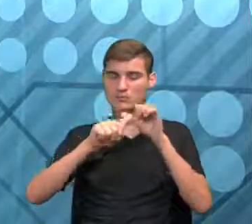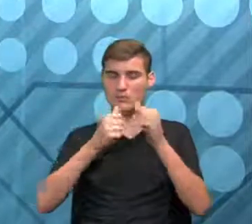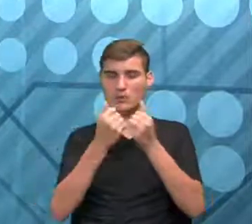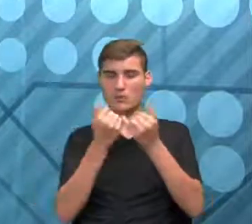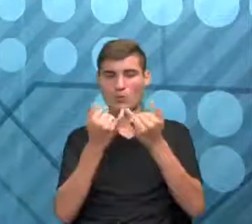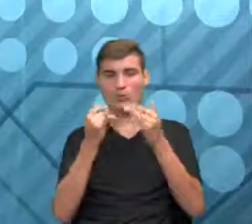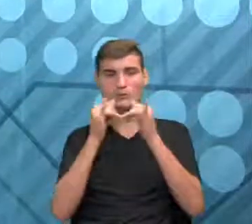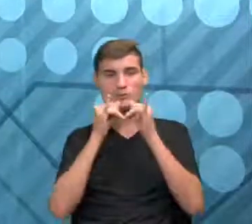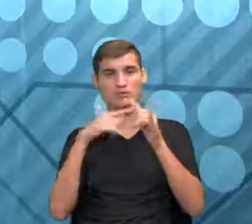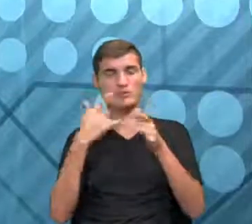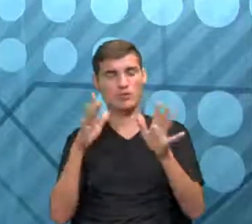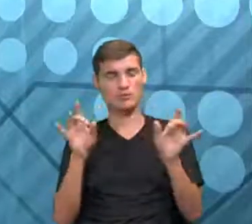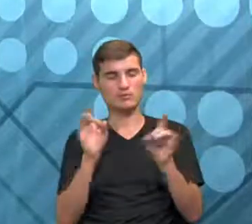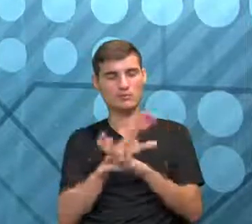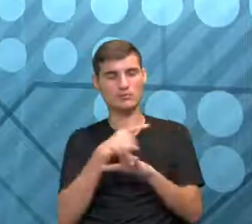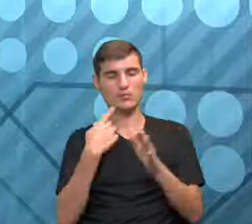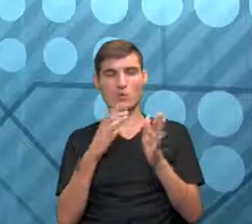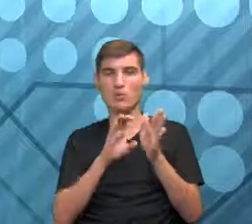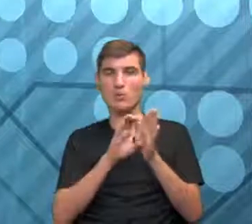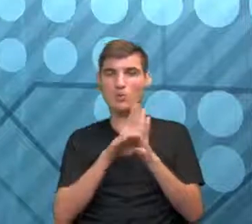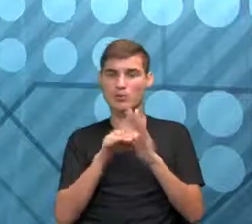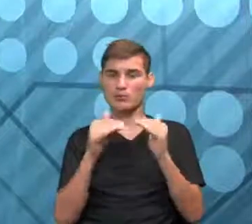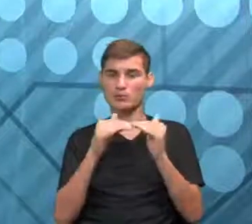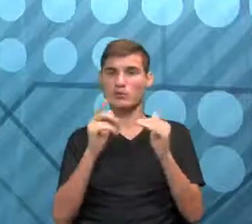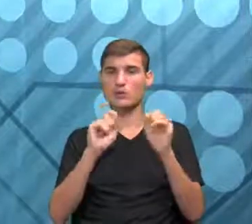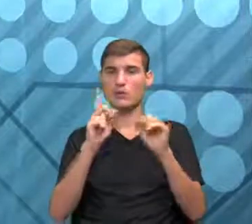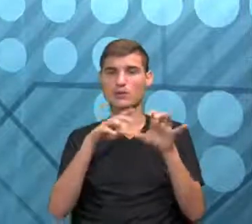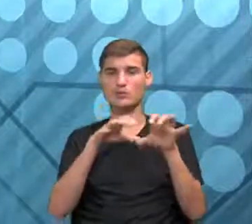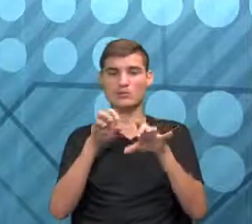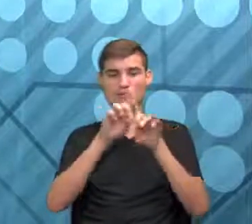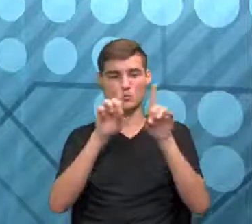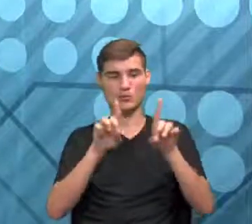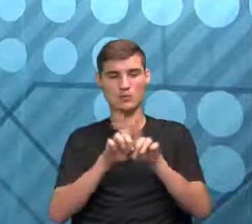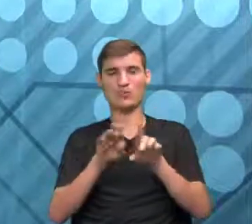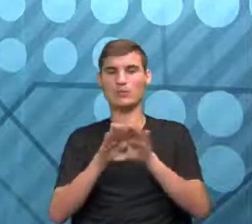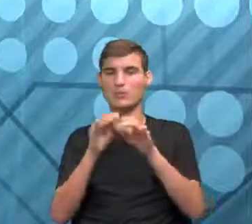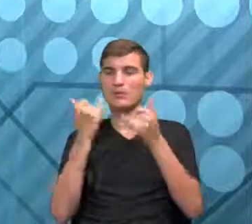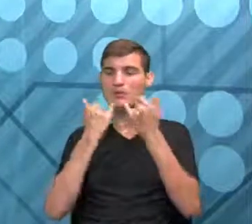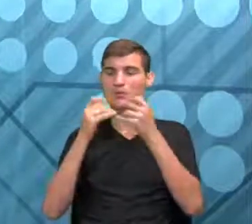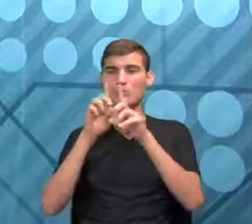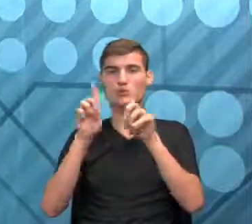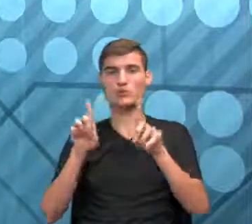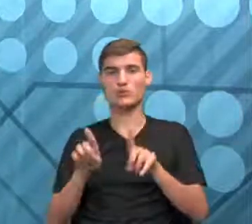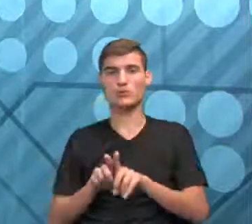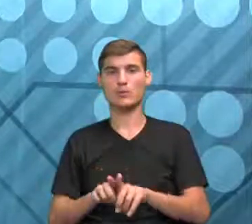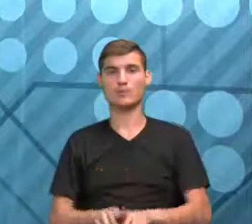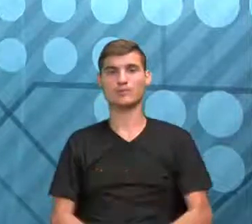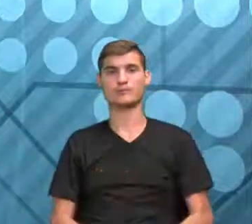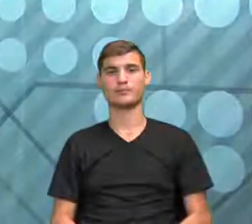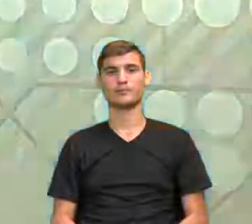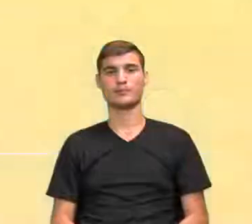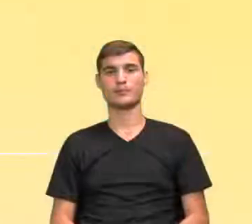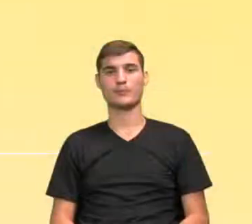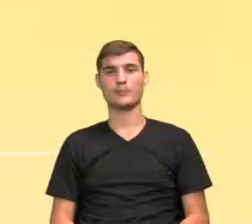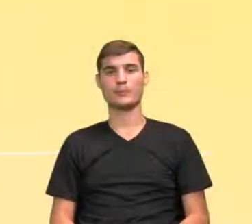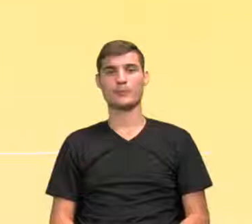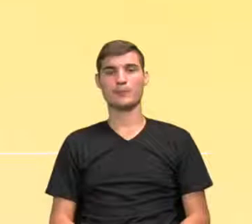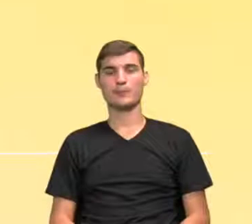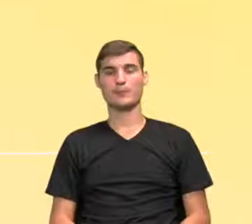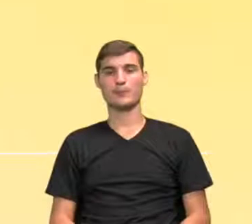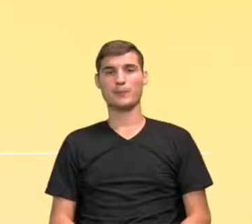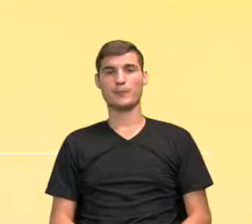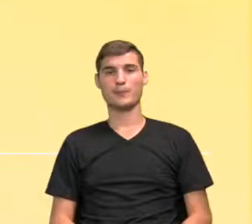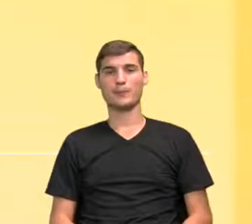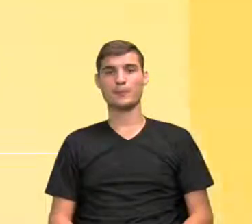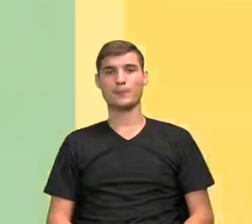sinal. E assim a gente finaliza então esse conceito de portadora digital e informação também digital.